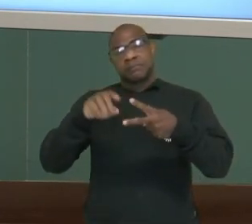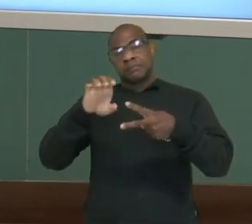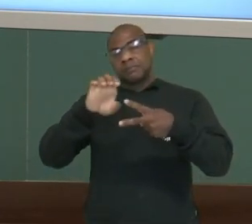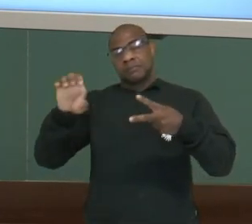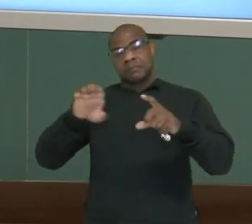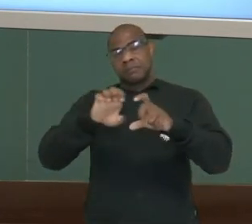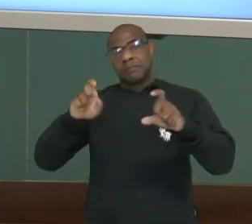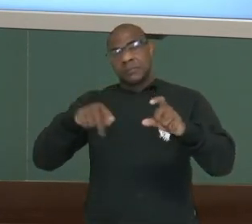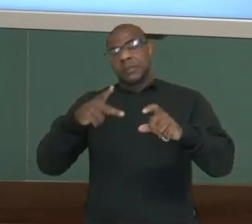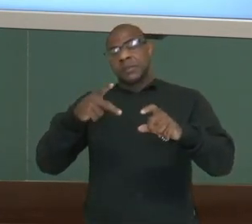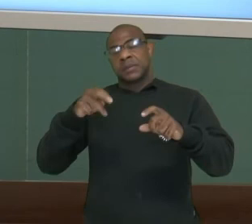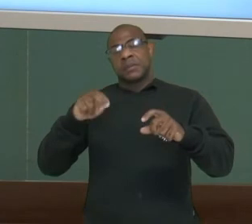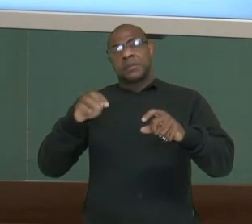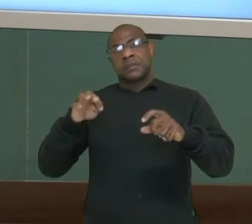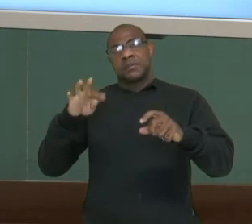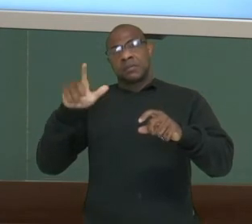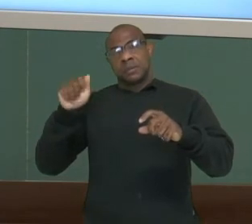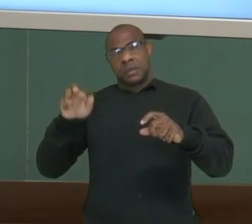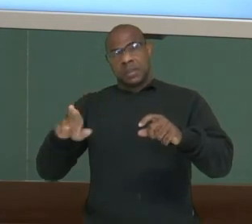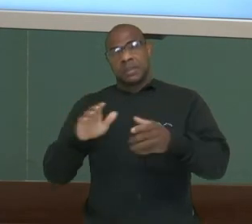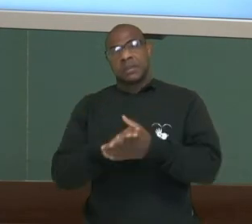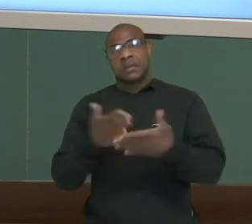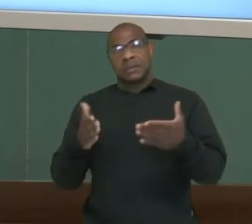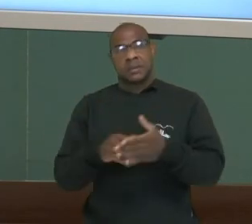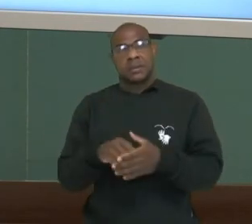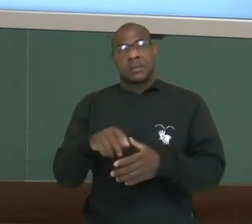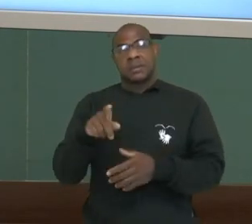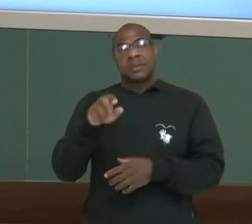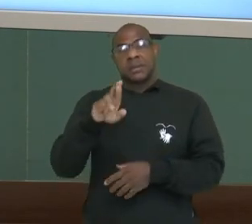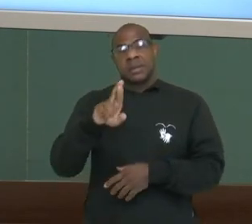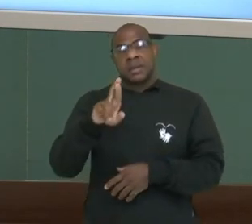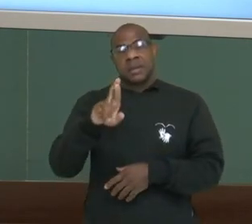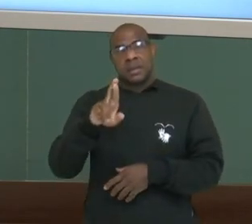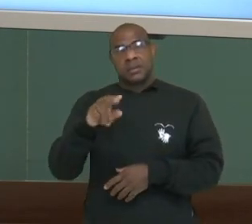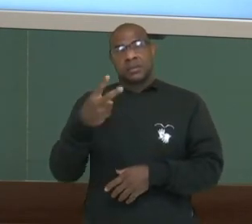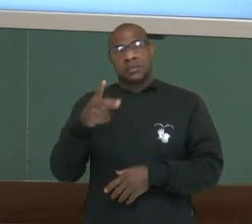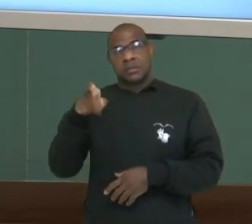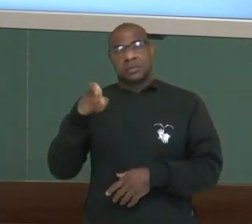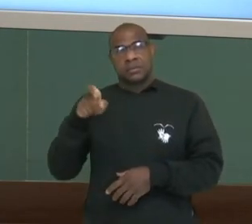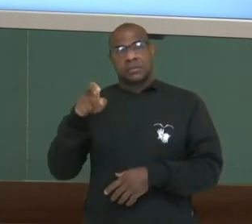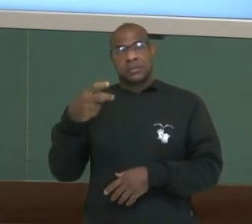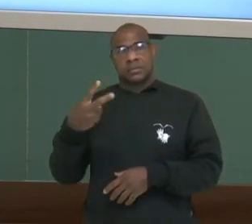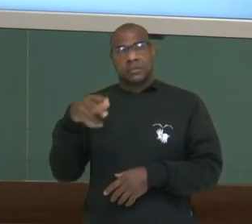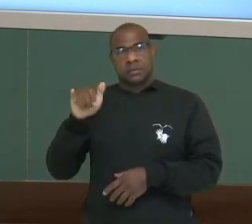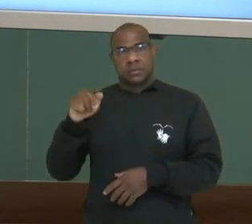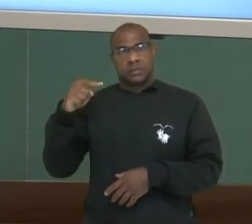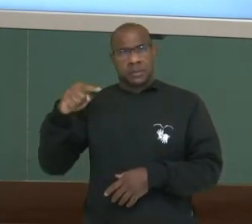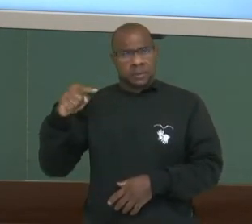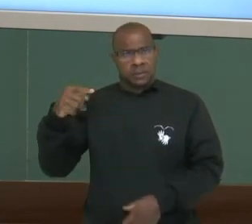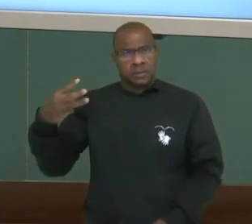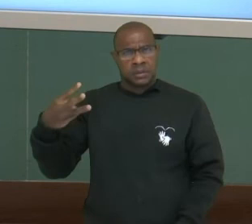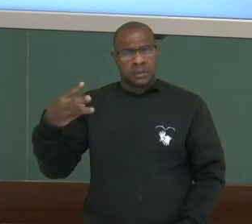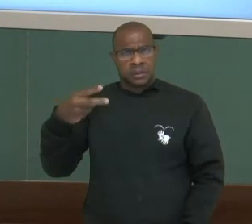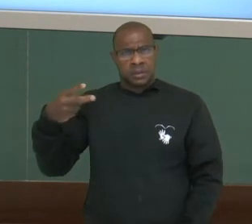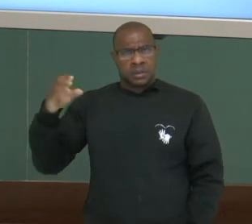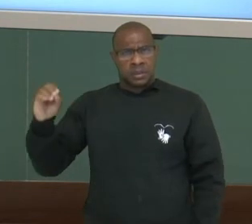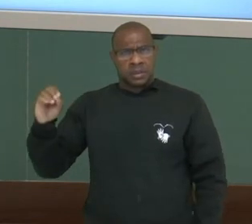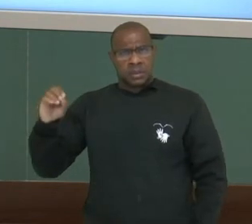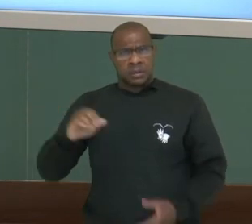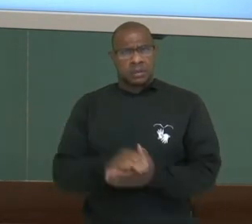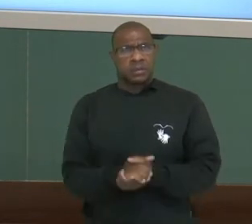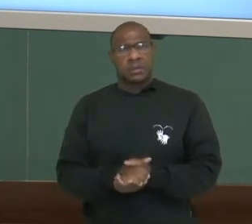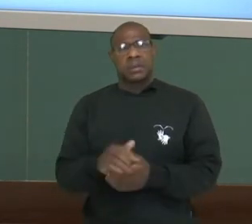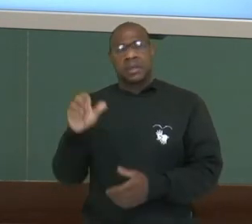são perpendiculares. Então, verificar se a reta R, 2x mais y menos 3 igual a zero, e a reta S